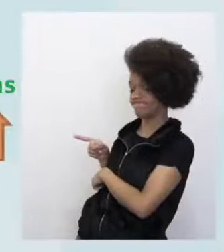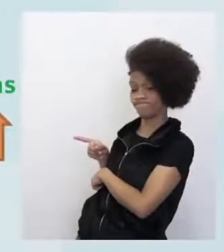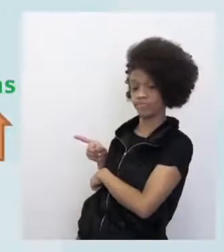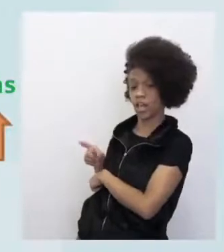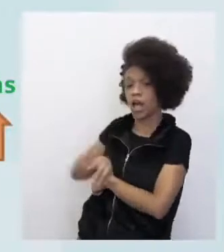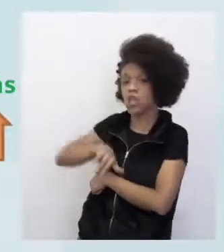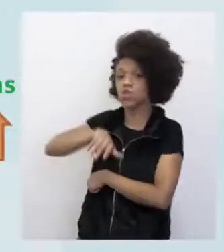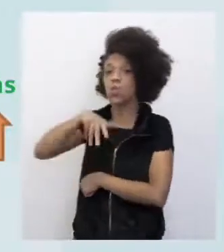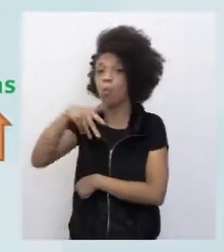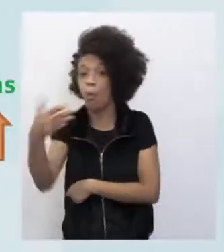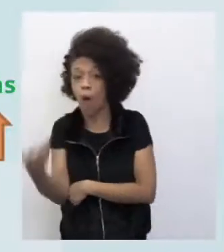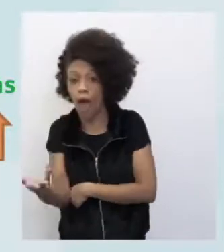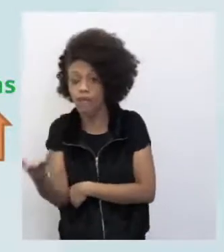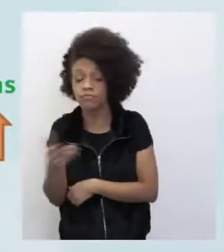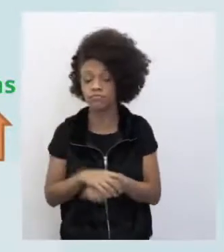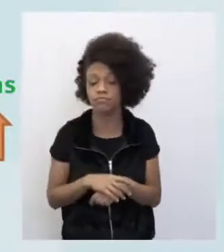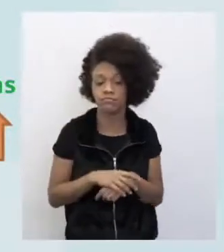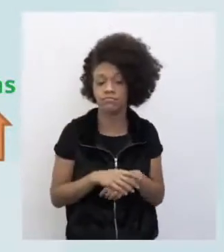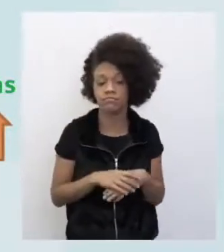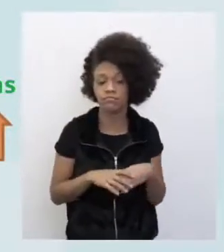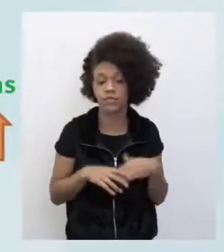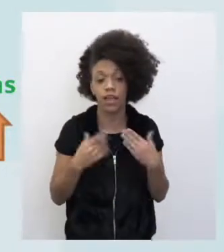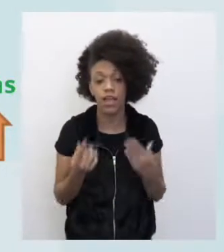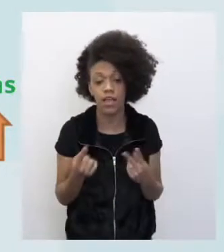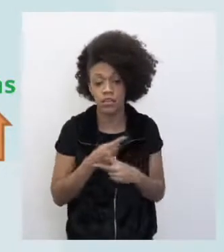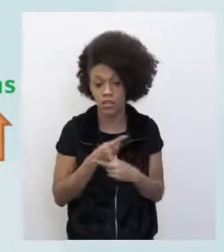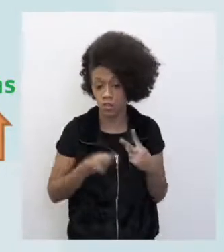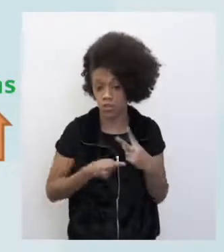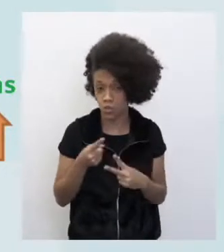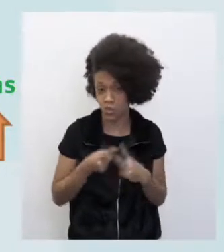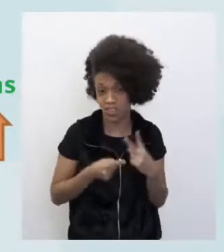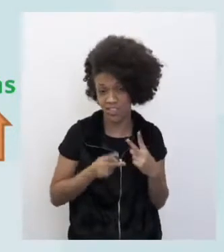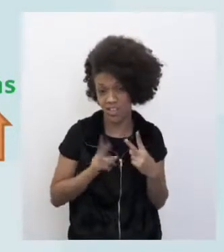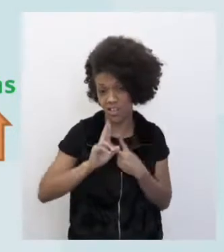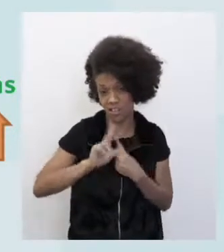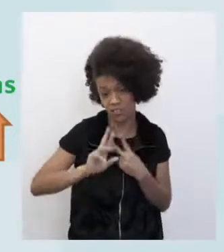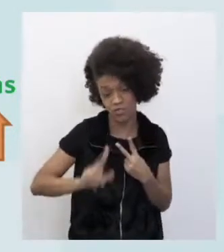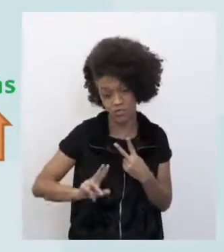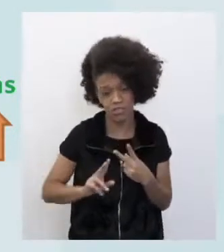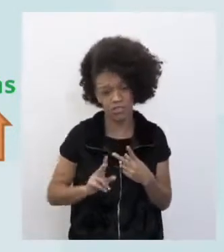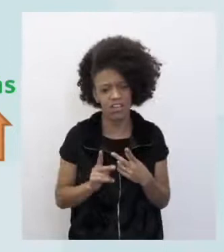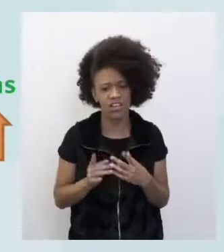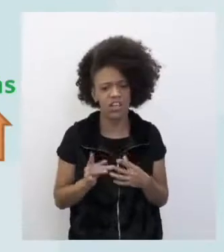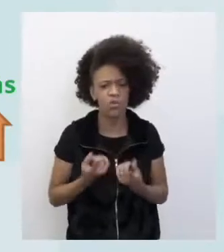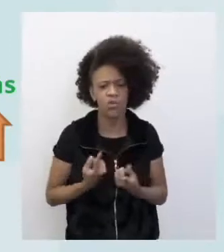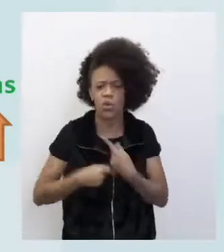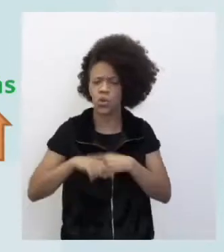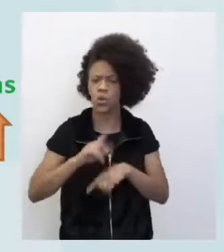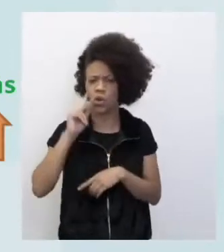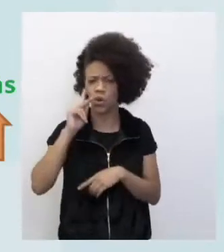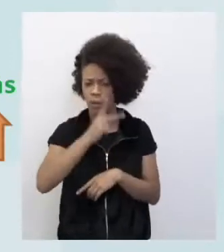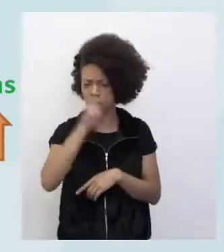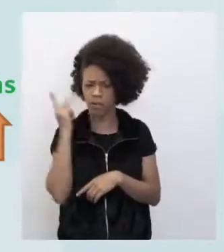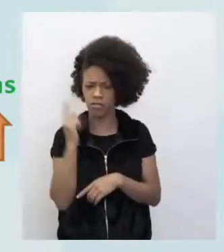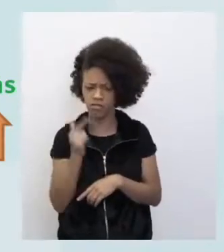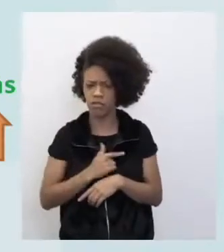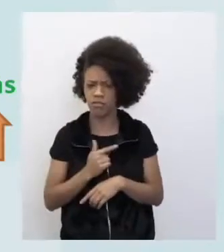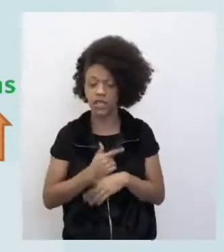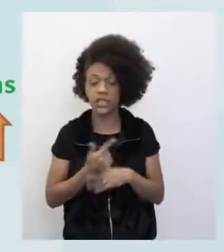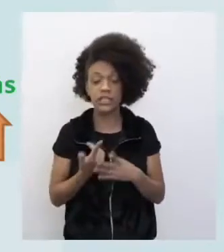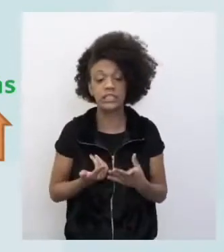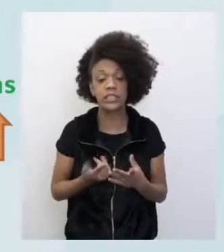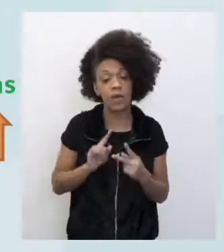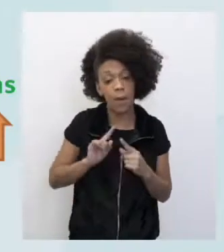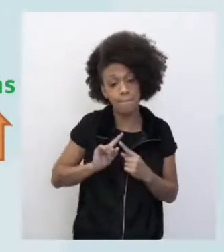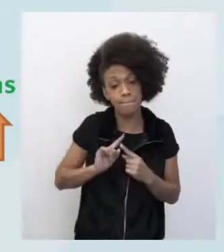a dois ali, estes dois acessórios que não são comuns às outras pessoas, não me tornam uma pessoa feia. Aí eu